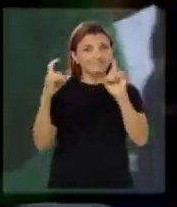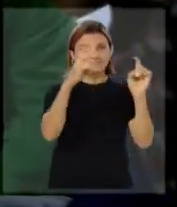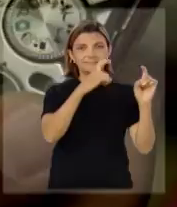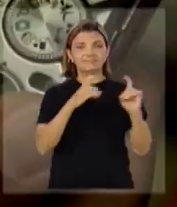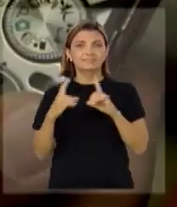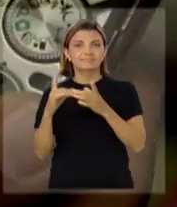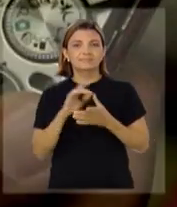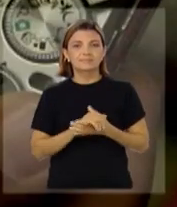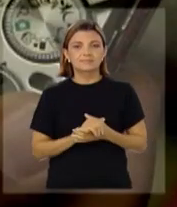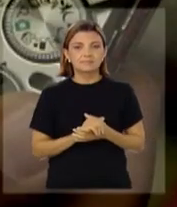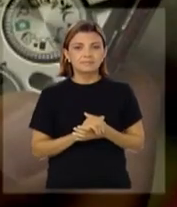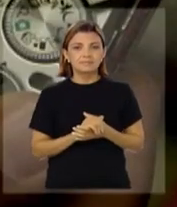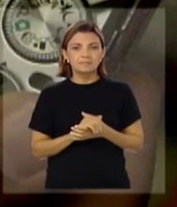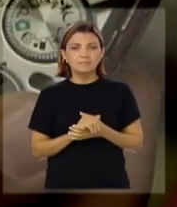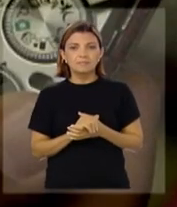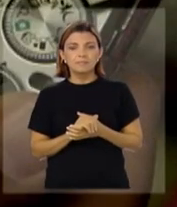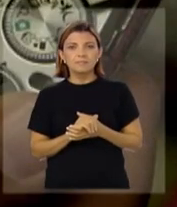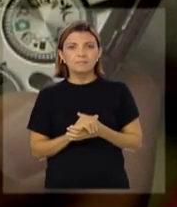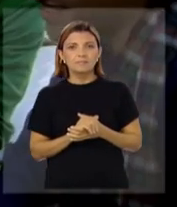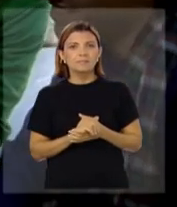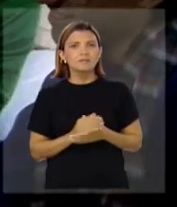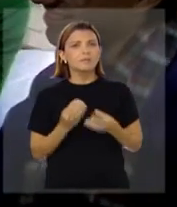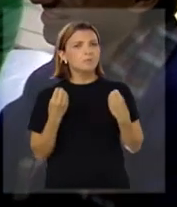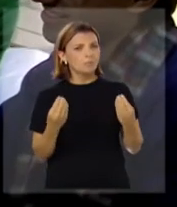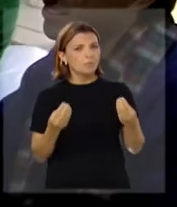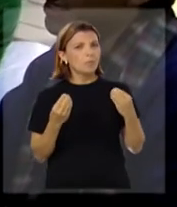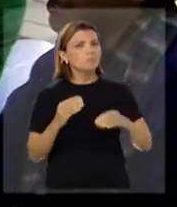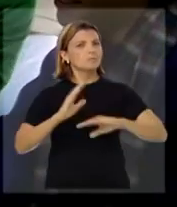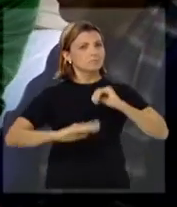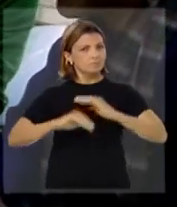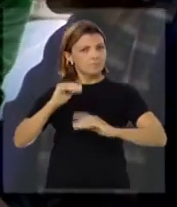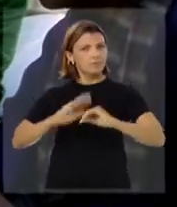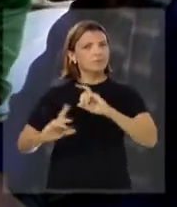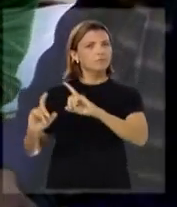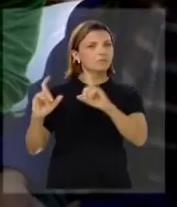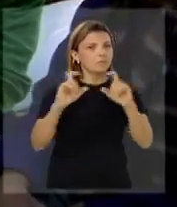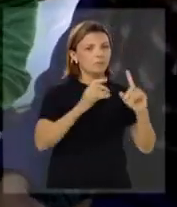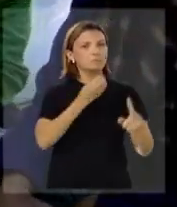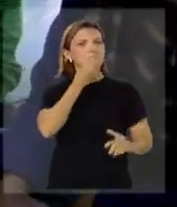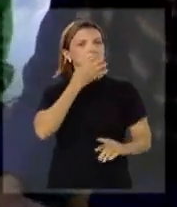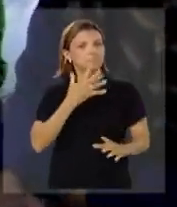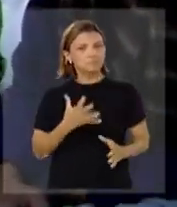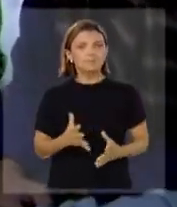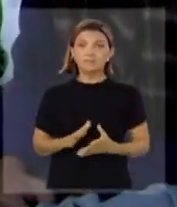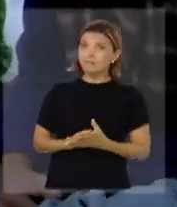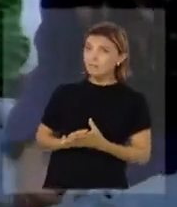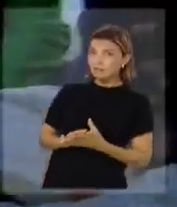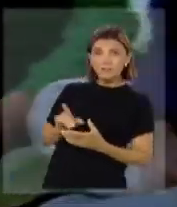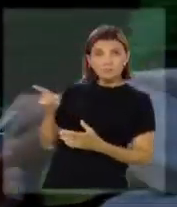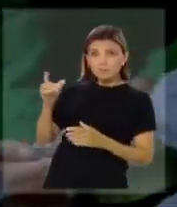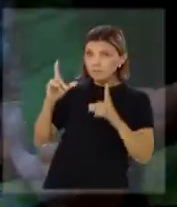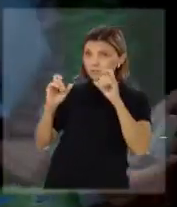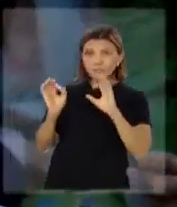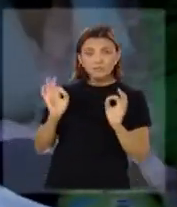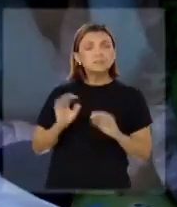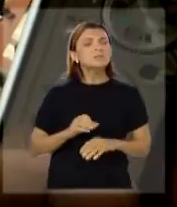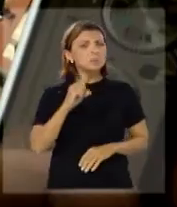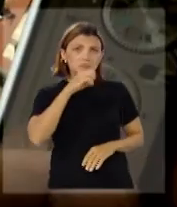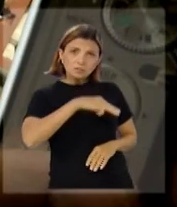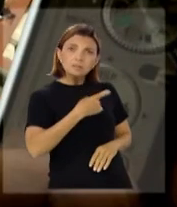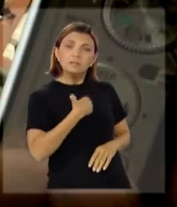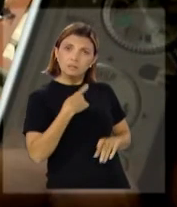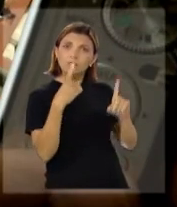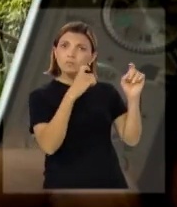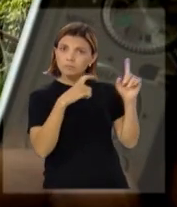lógico. Ah, Praia do Cassino. Não, não é por nada não, mas o cara que tirou essas fotos é muito bom. Ih, mas nem foi você que tirou?